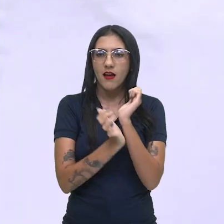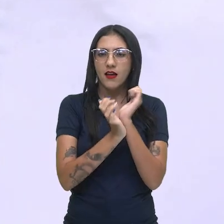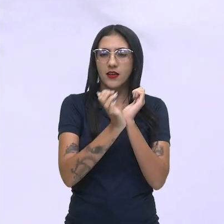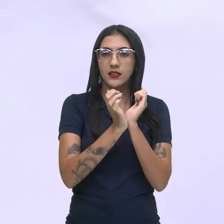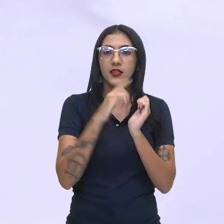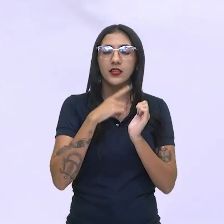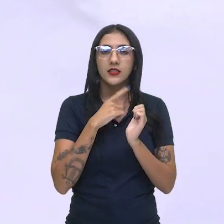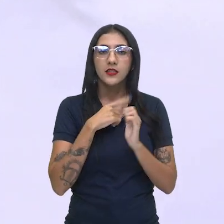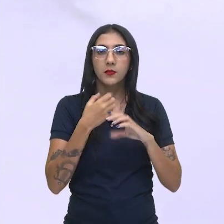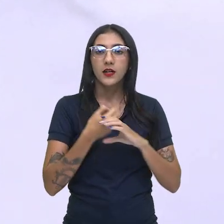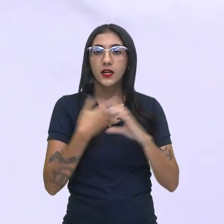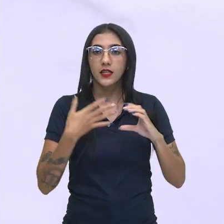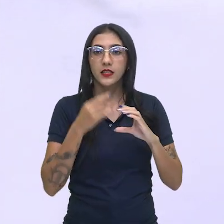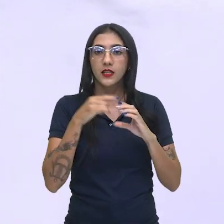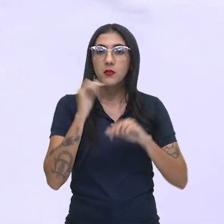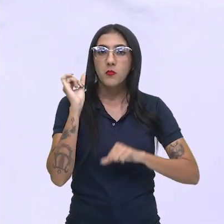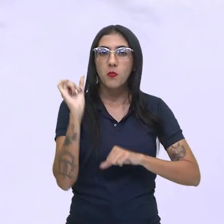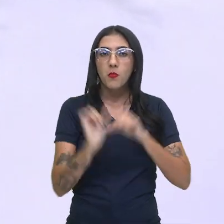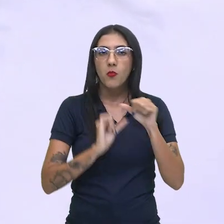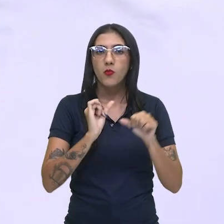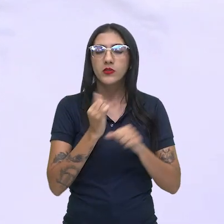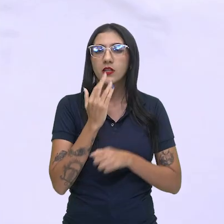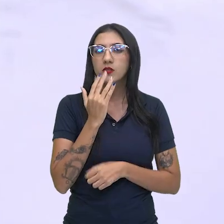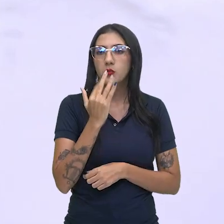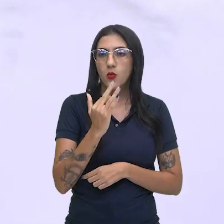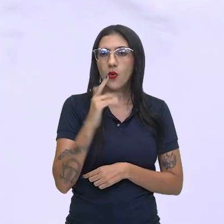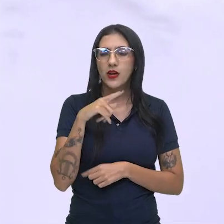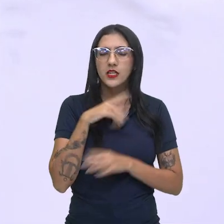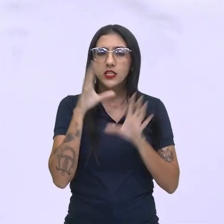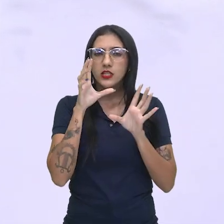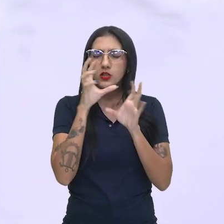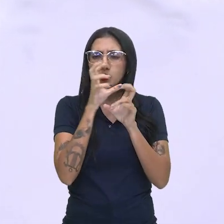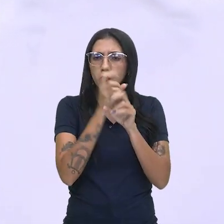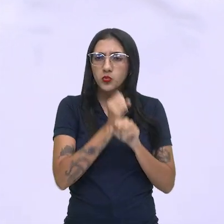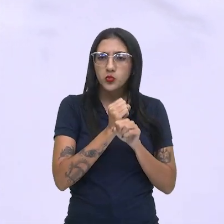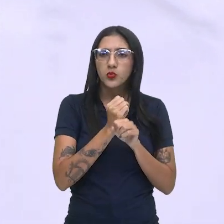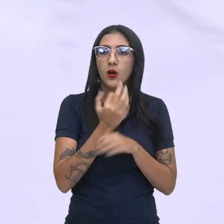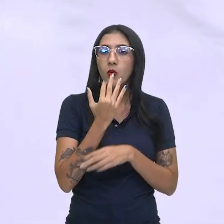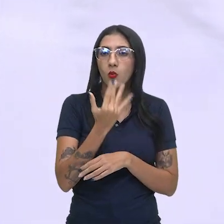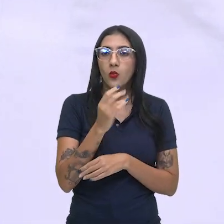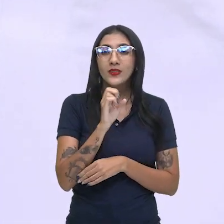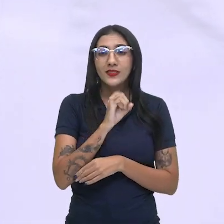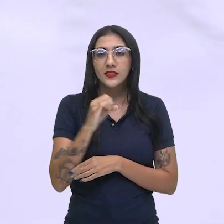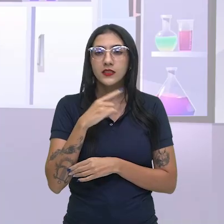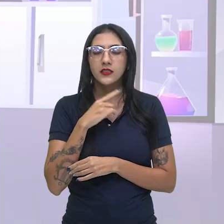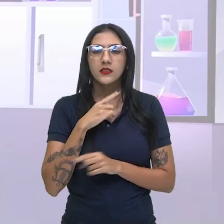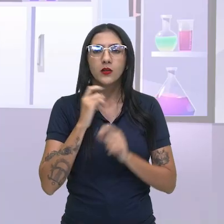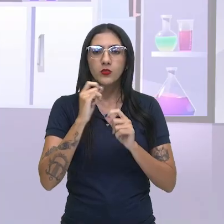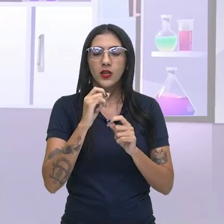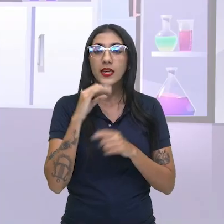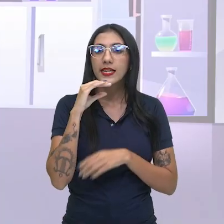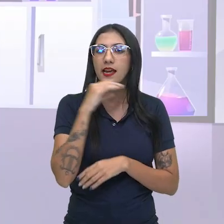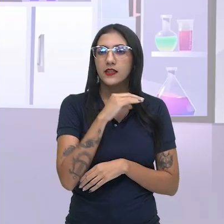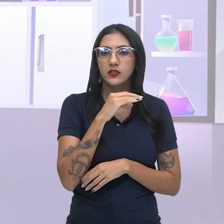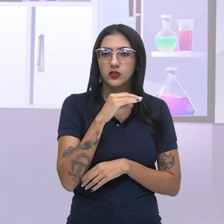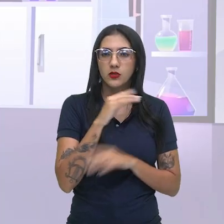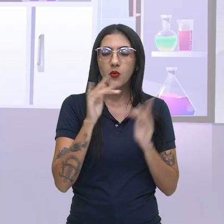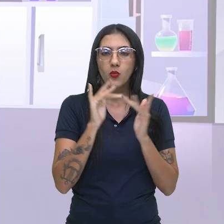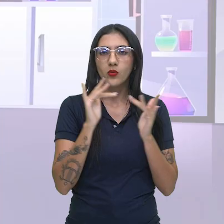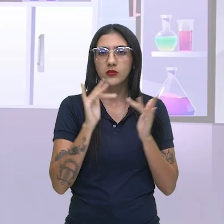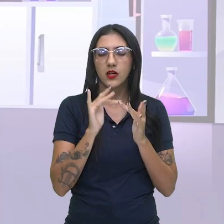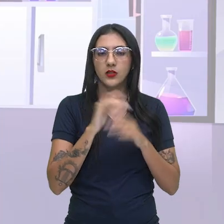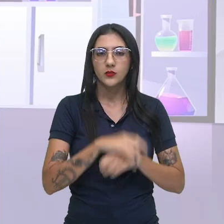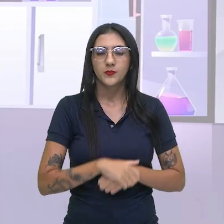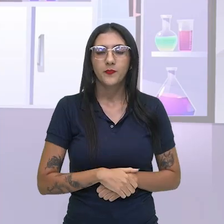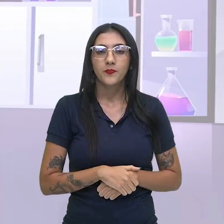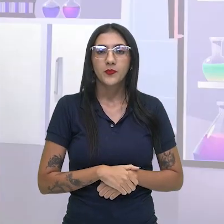ele muda de cor, ele fica escuro quando exposto ao calor. E por